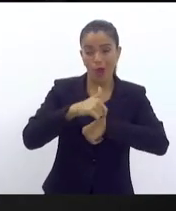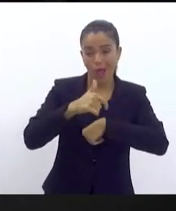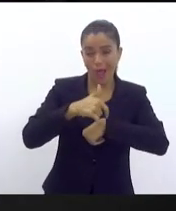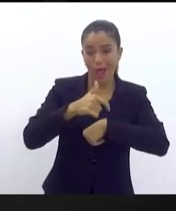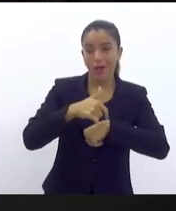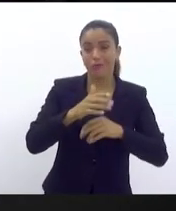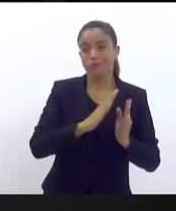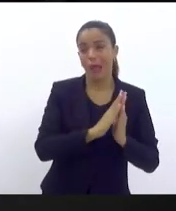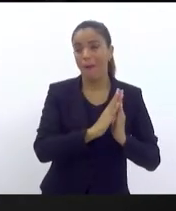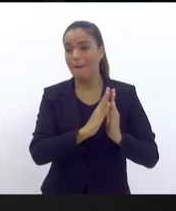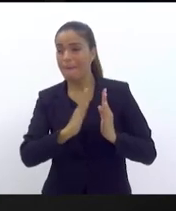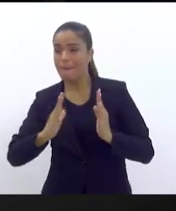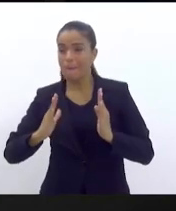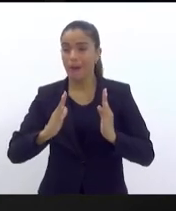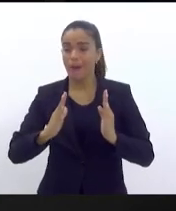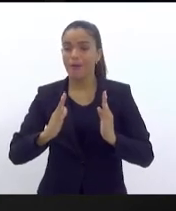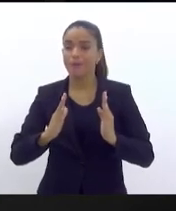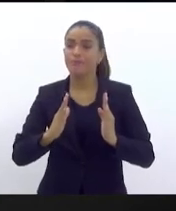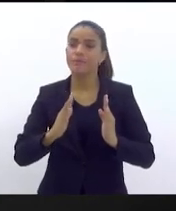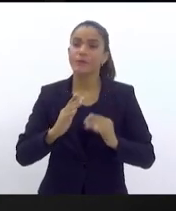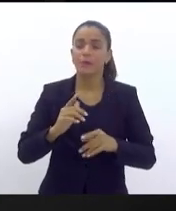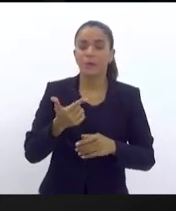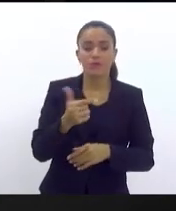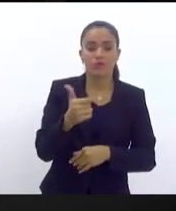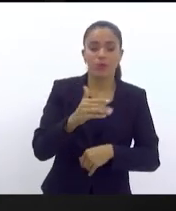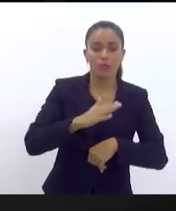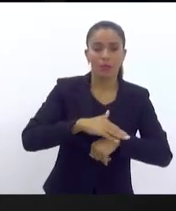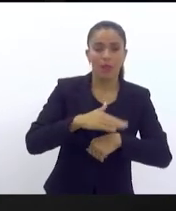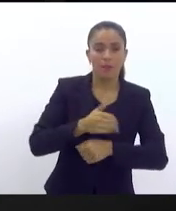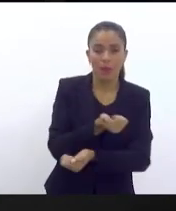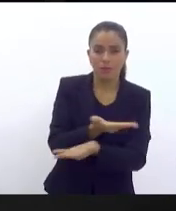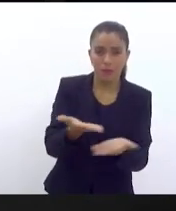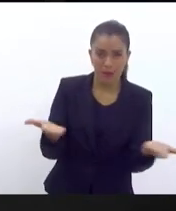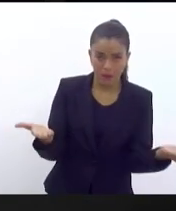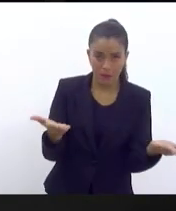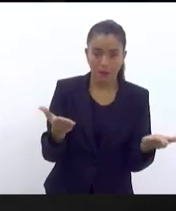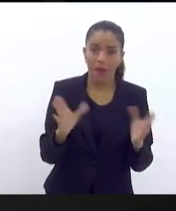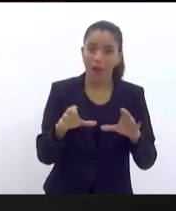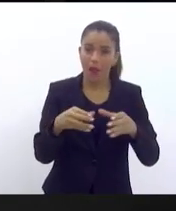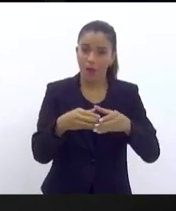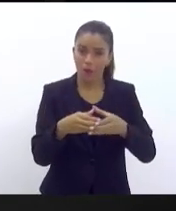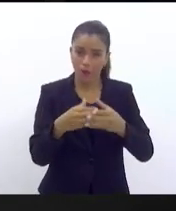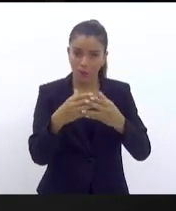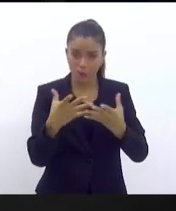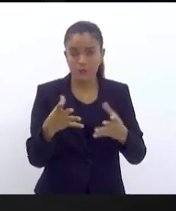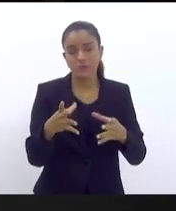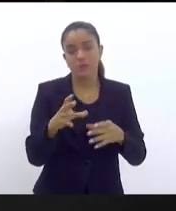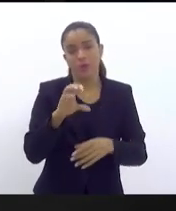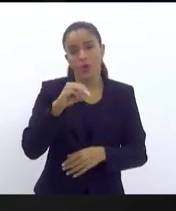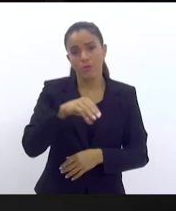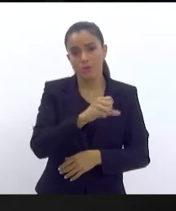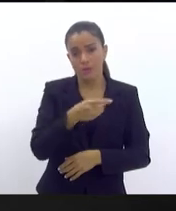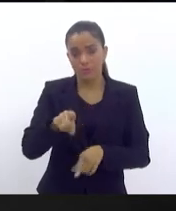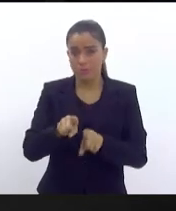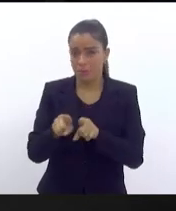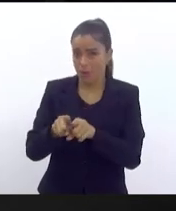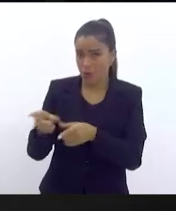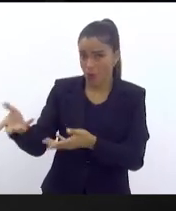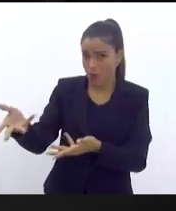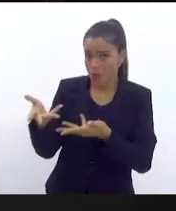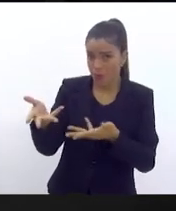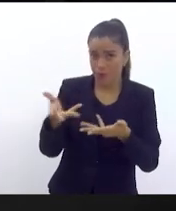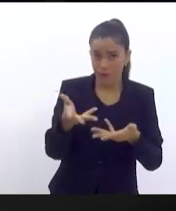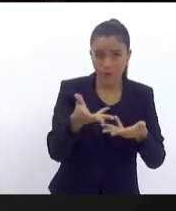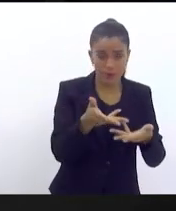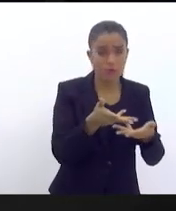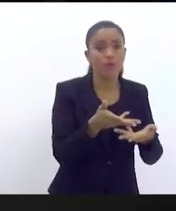e não ter o tempo para dar a todos tanto a comissão quanto também os nossos convidados que aqui se fazem presentes